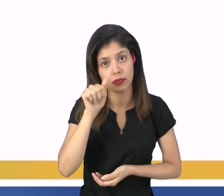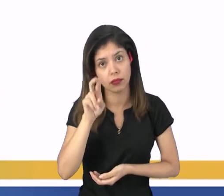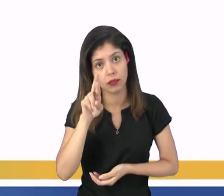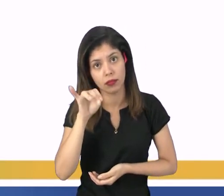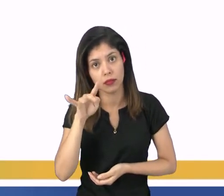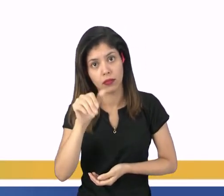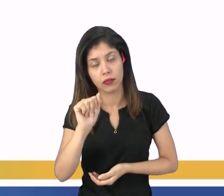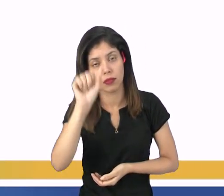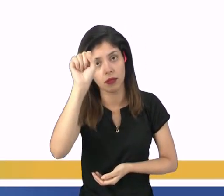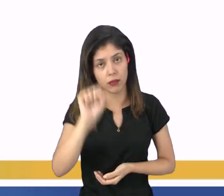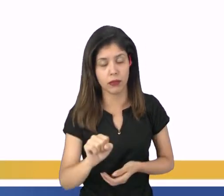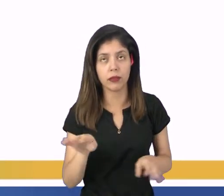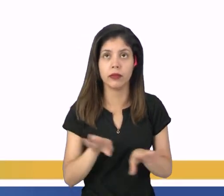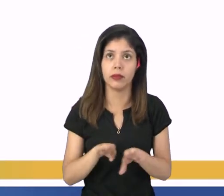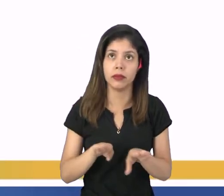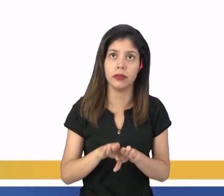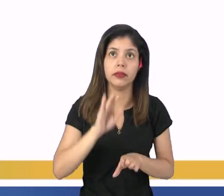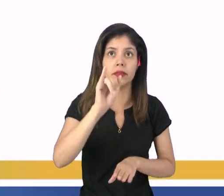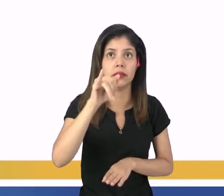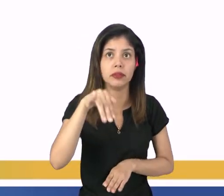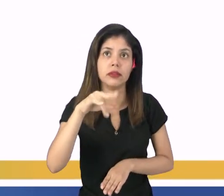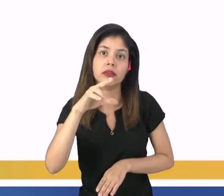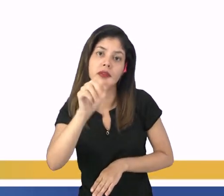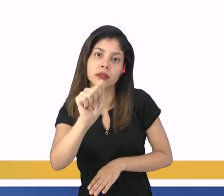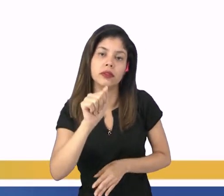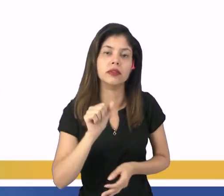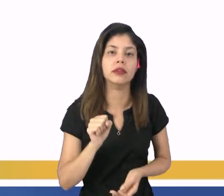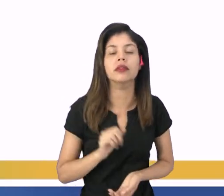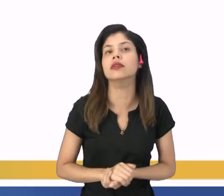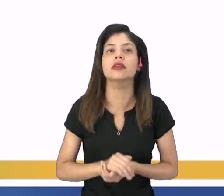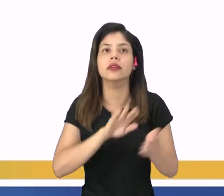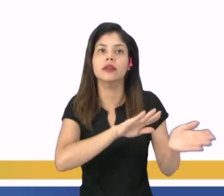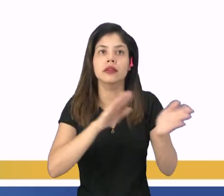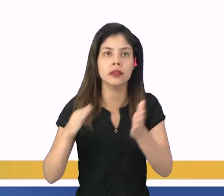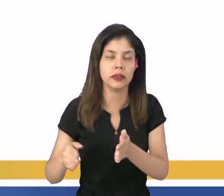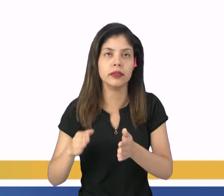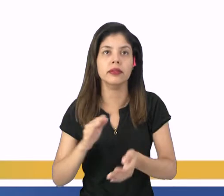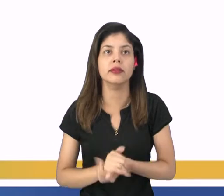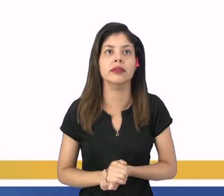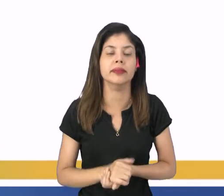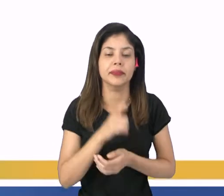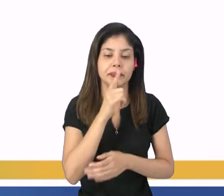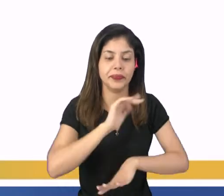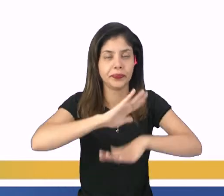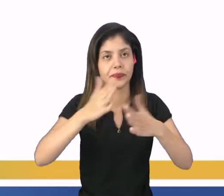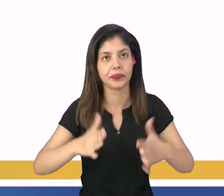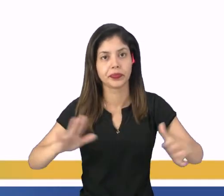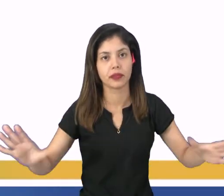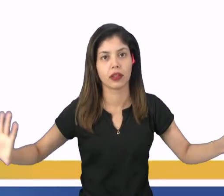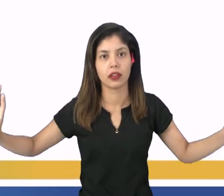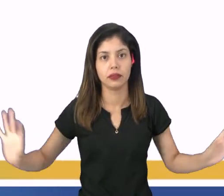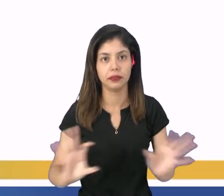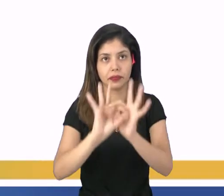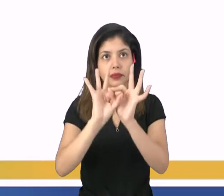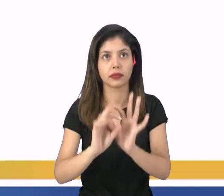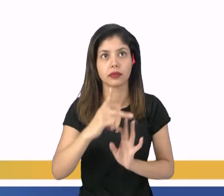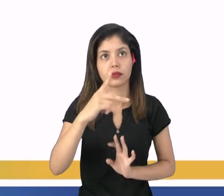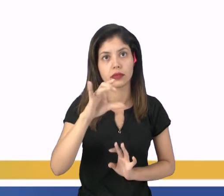aqui, o Império Inca, Mais do lado do Oceano Pacífico, ligado ao Oceano Pacífico.